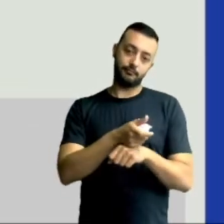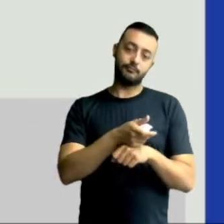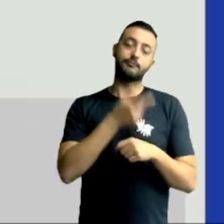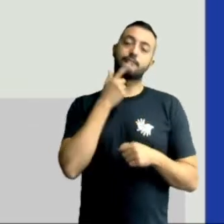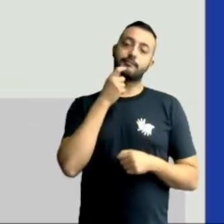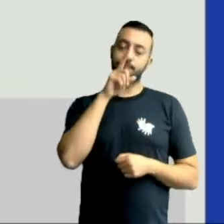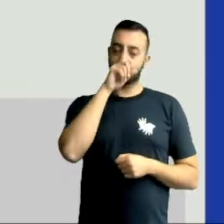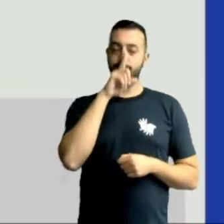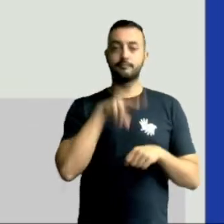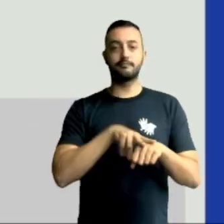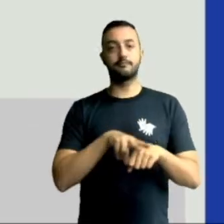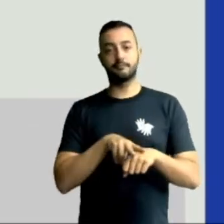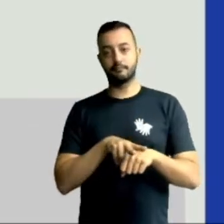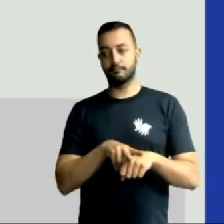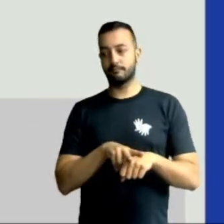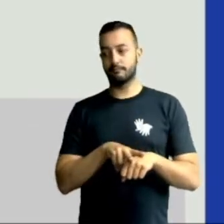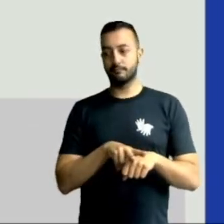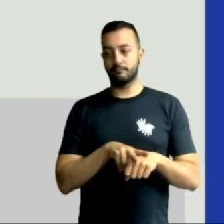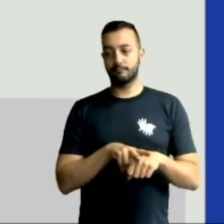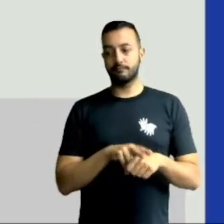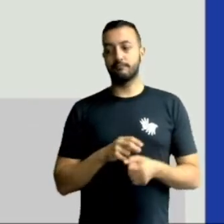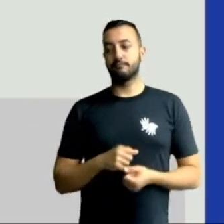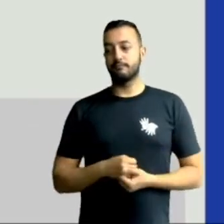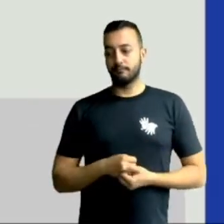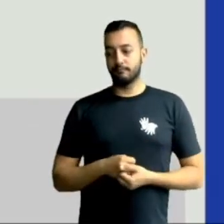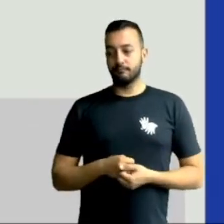Vermelho, amarelo, verde.